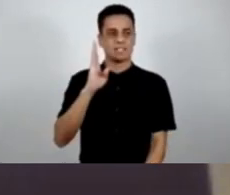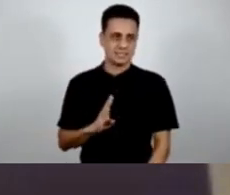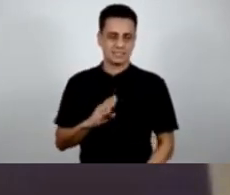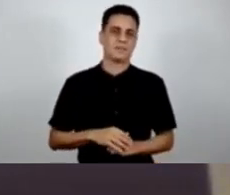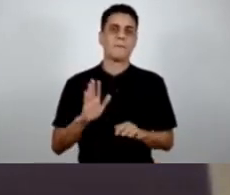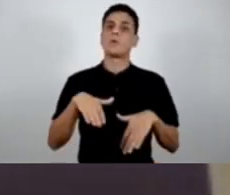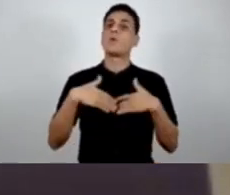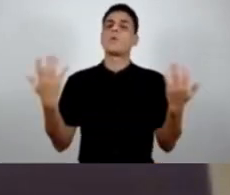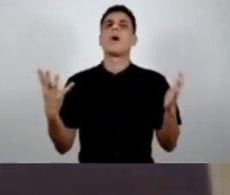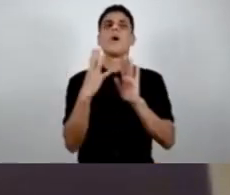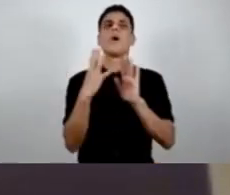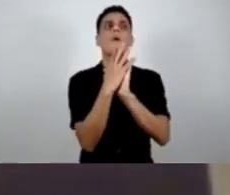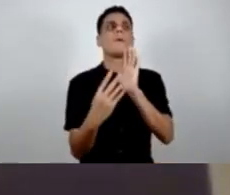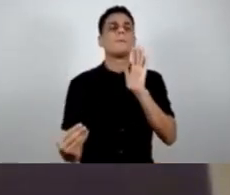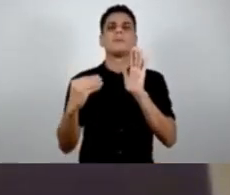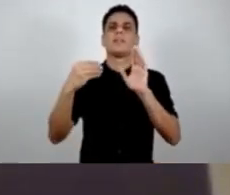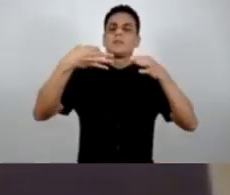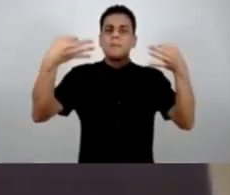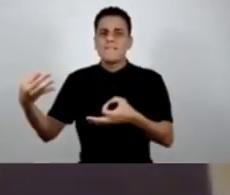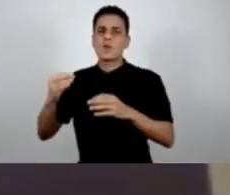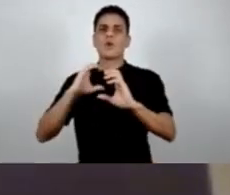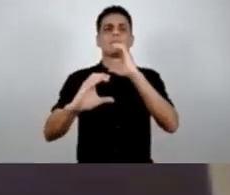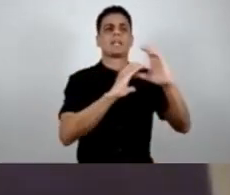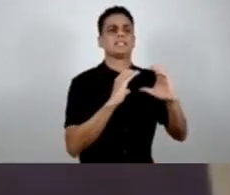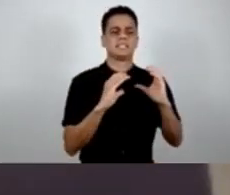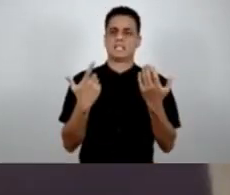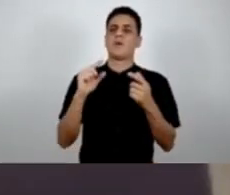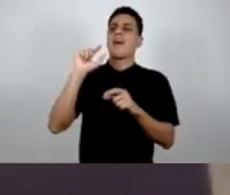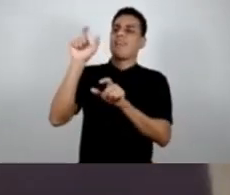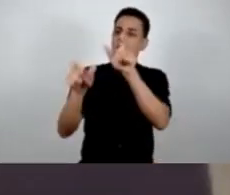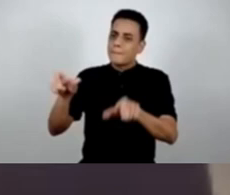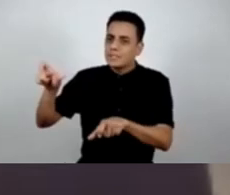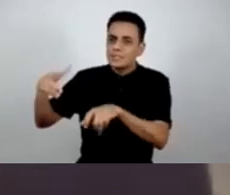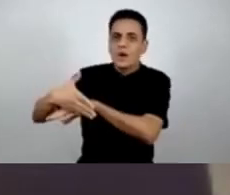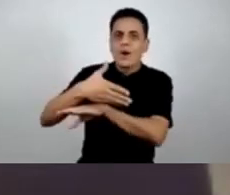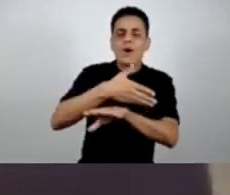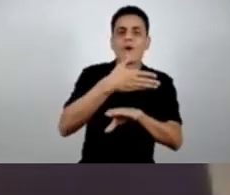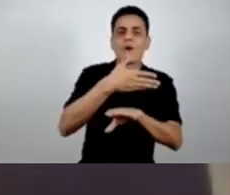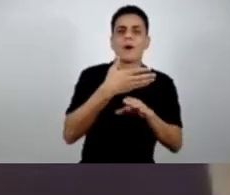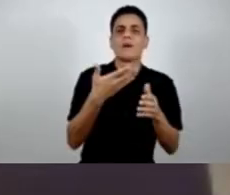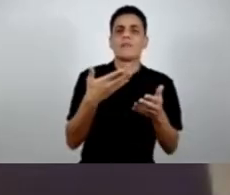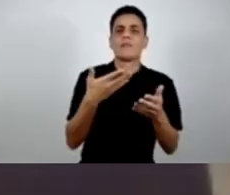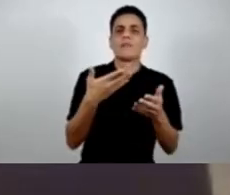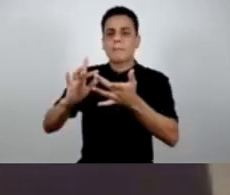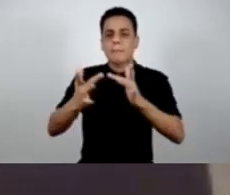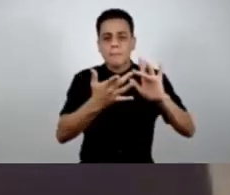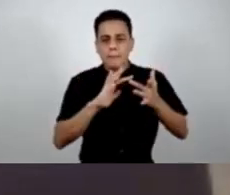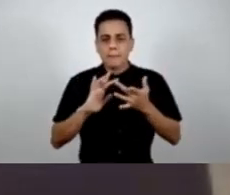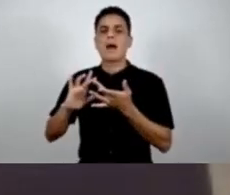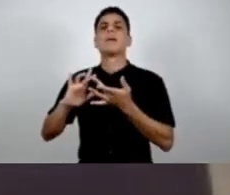de comunicação, de imagem do país, os diferentes atores podem se coordenar. e podem